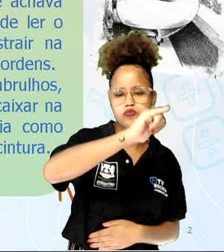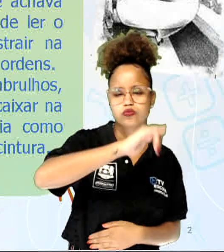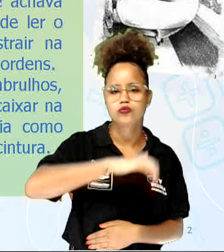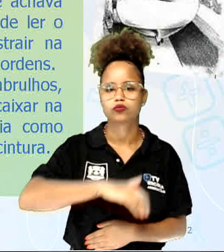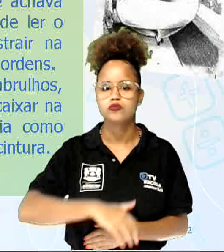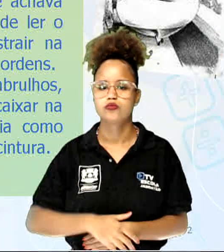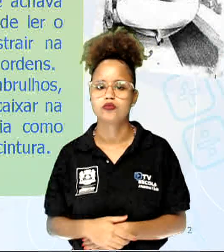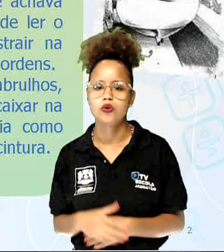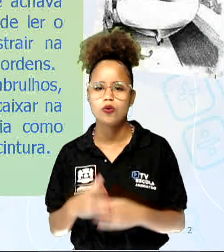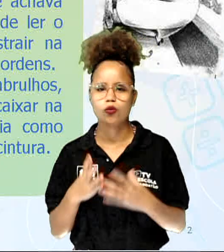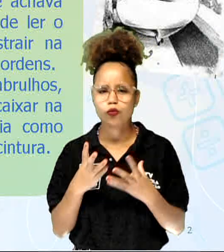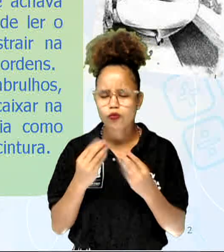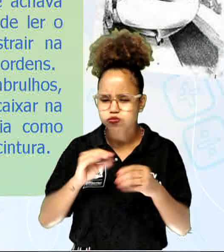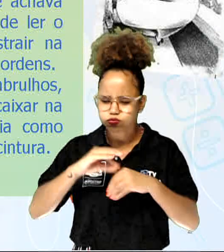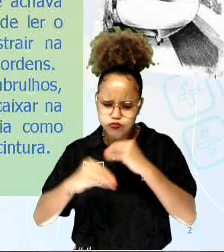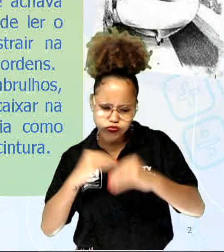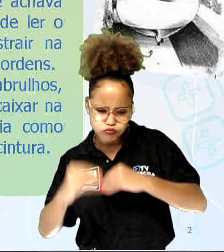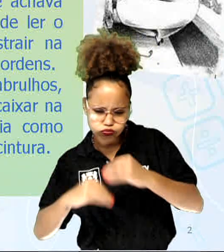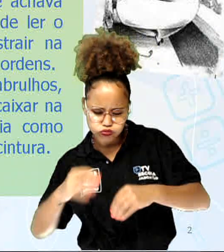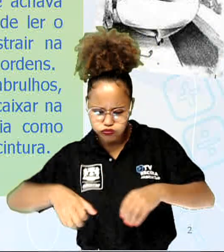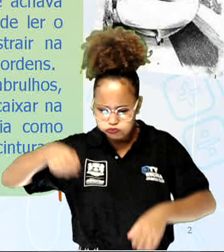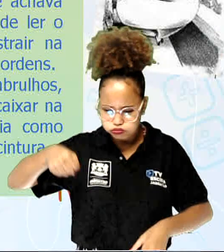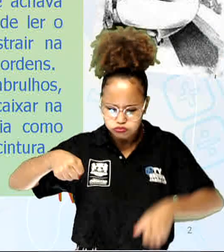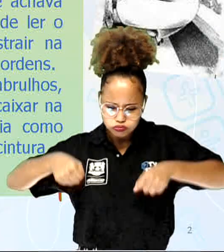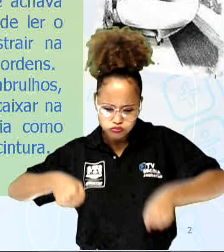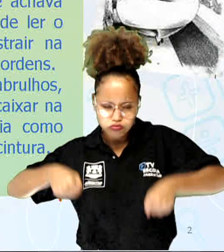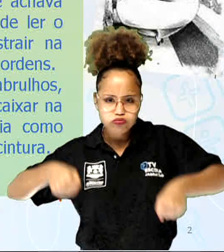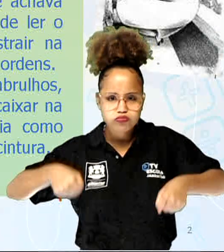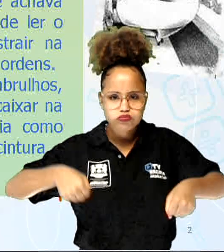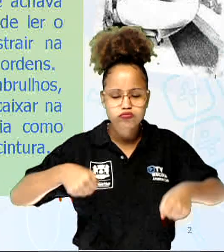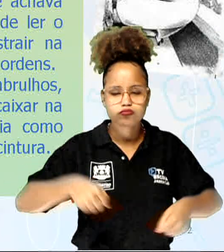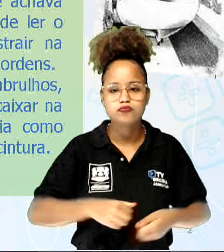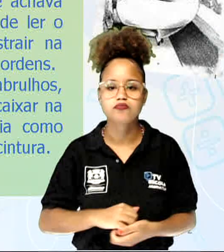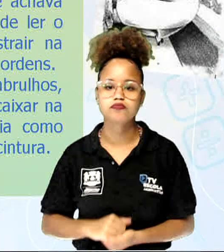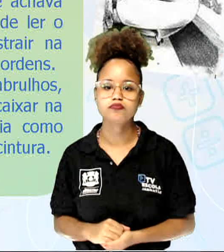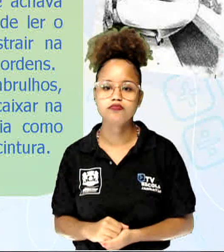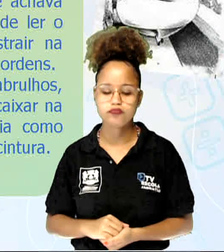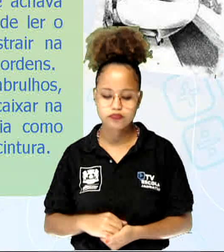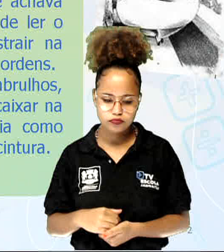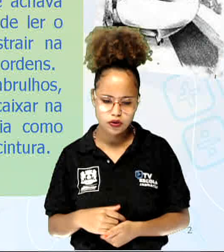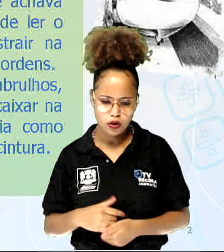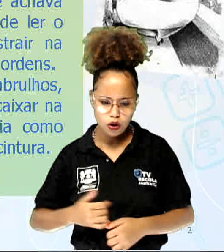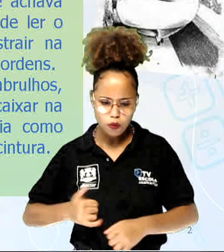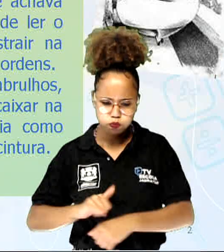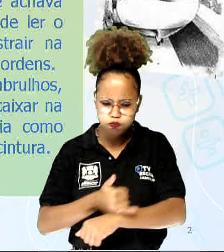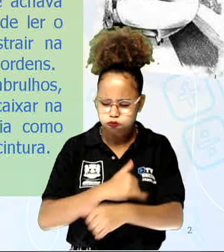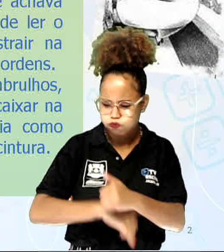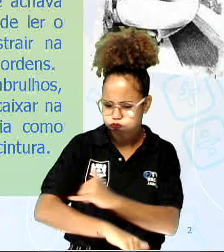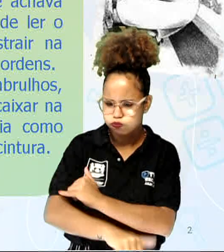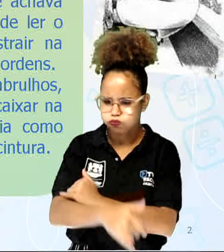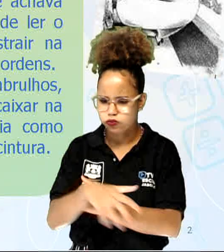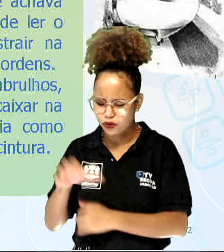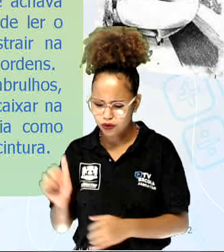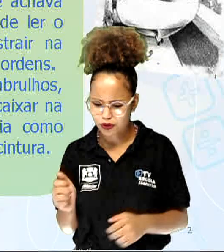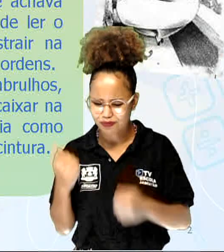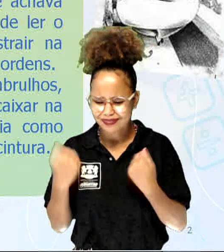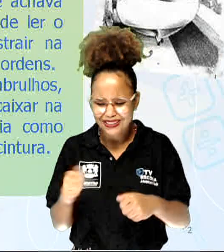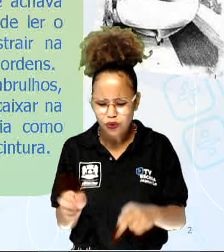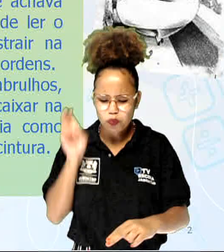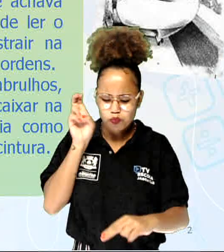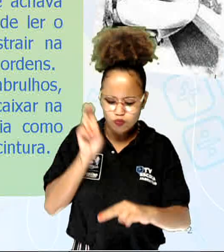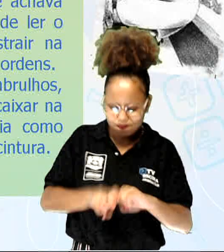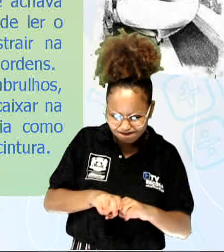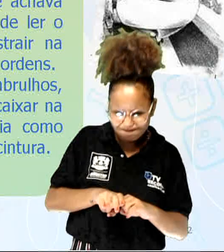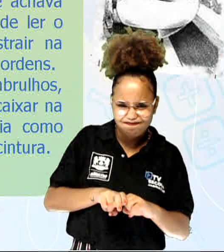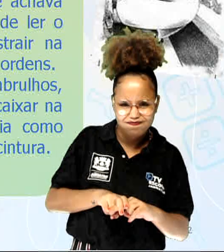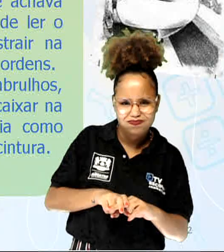sobraçando um monte de embrulhos que segurava desajeitadamente. Gorda como era, custou a se encaixar na poltrona